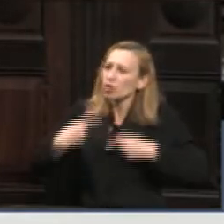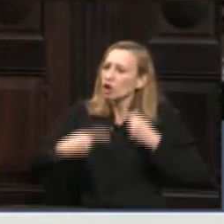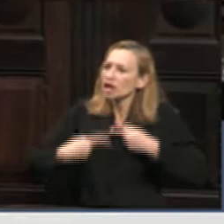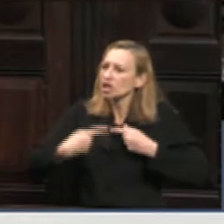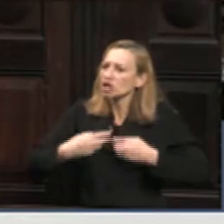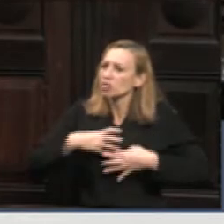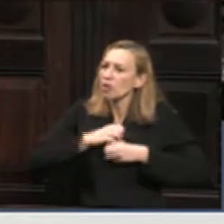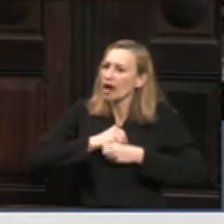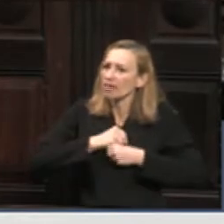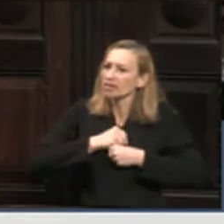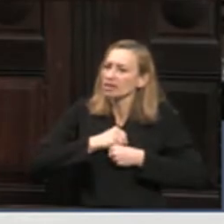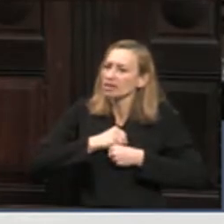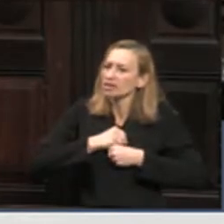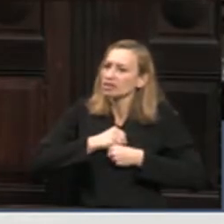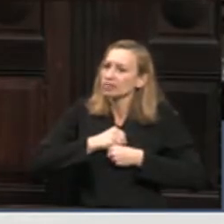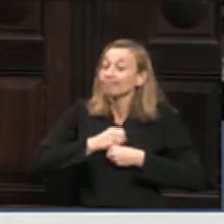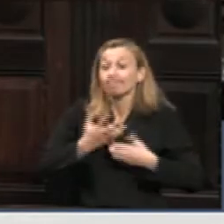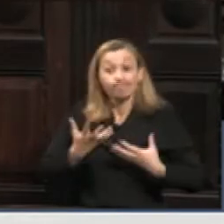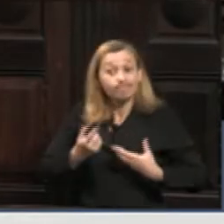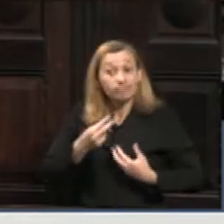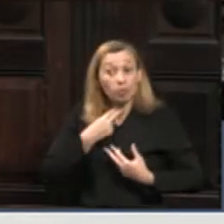Estado democrático de direito.